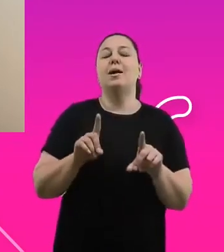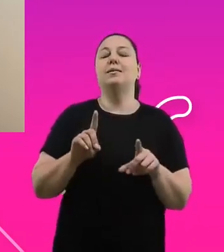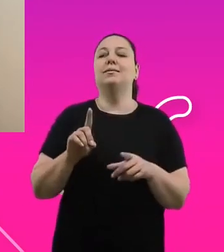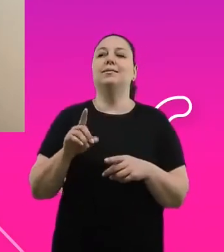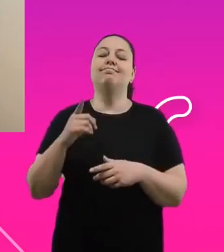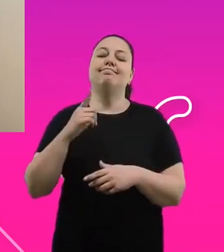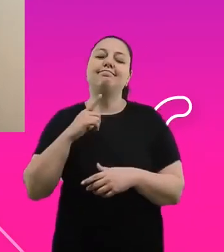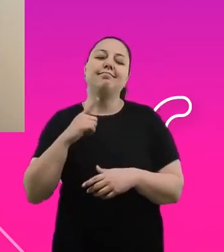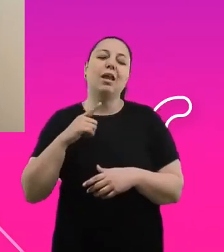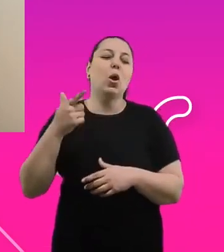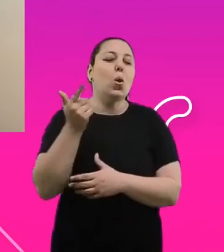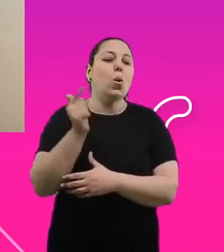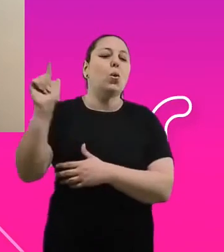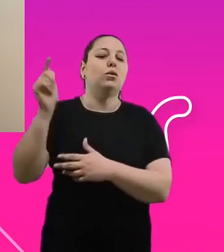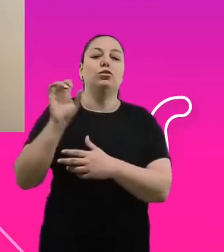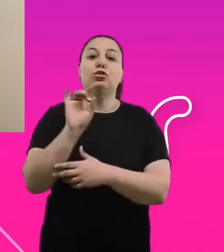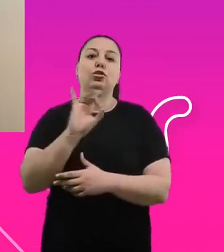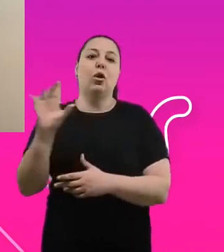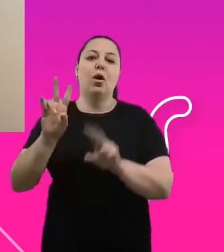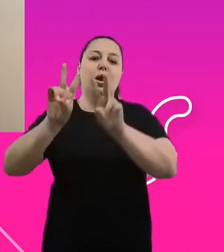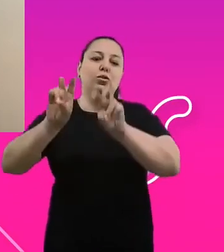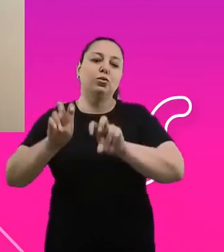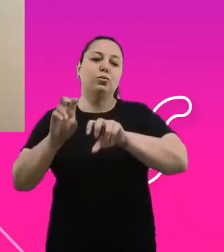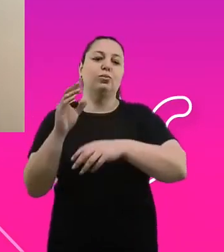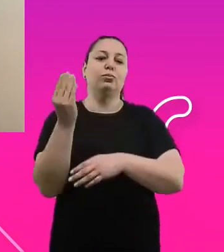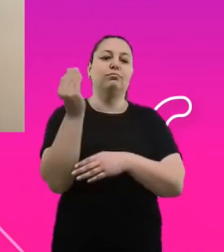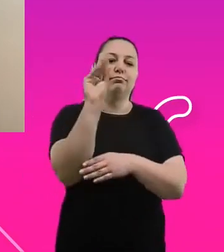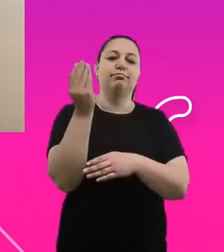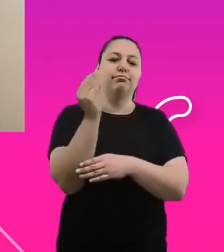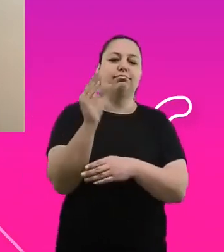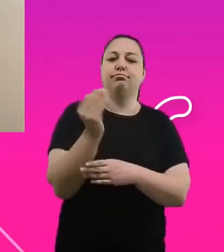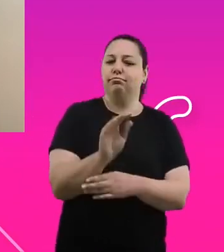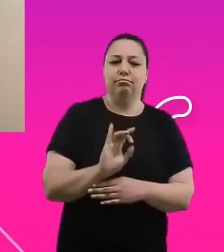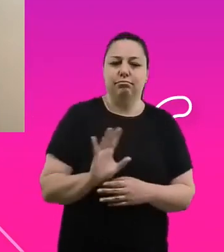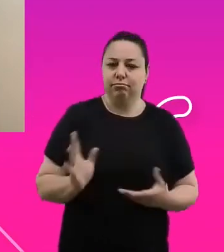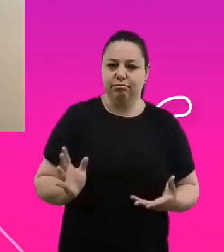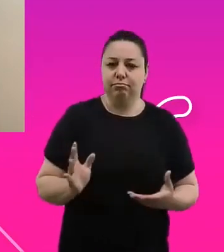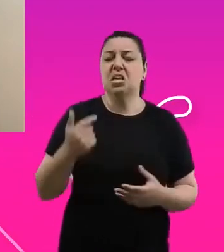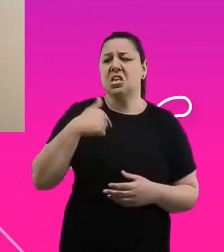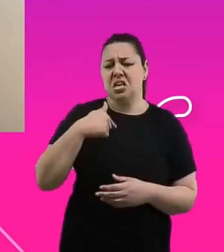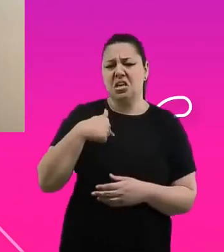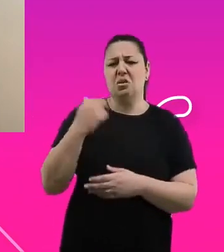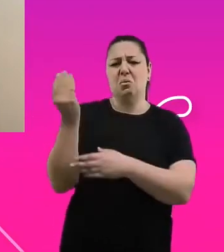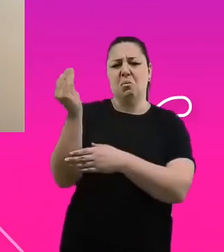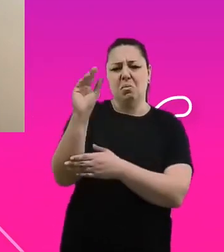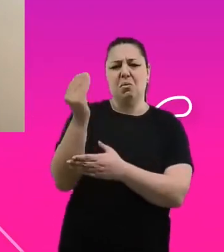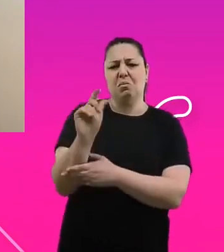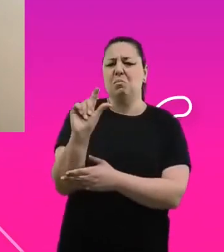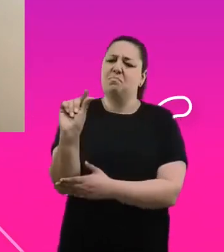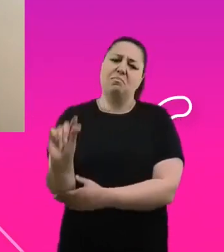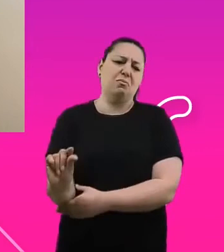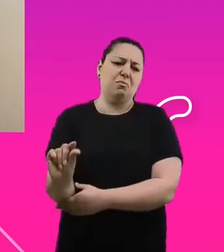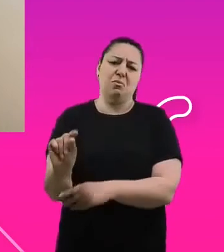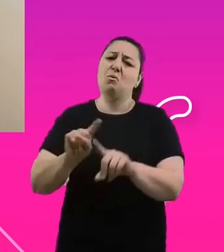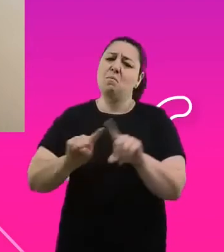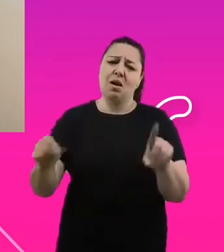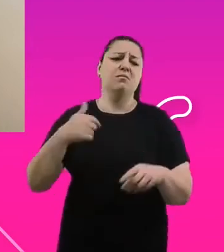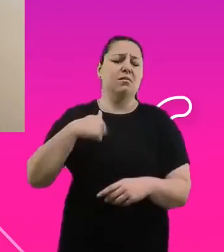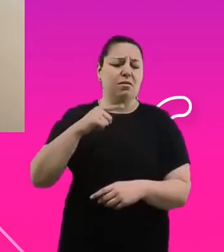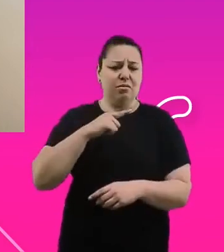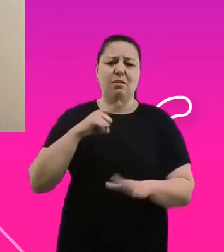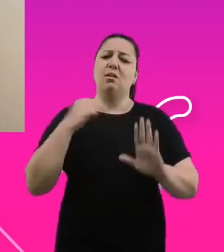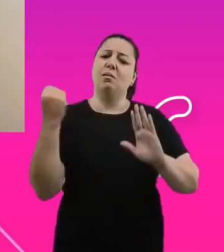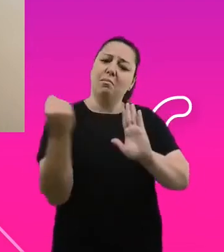nossos posts, além dos nossos stories. Eu posto relativamente pouco e eu tenho resultado, as minhas marcas que eu gerencio